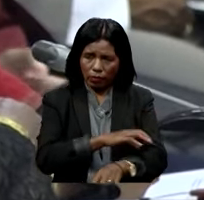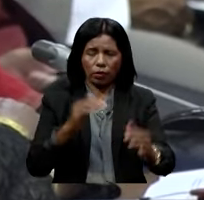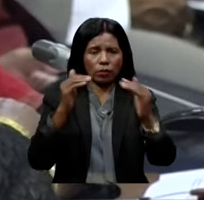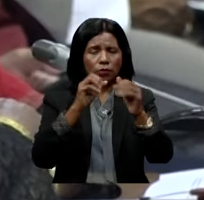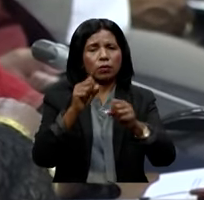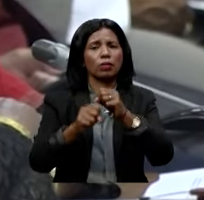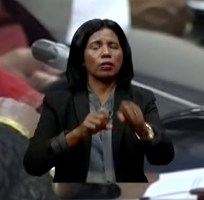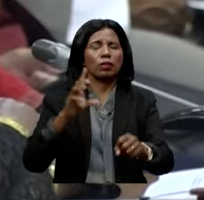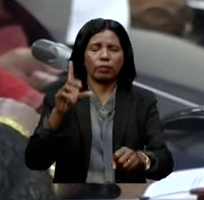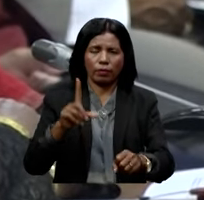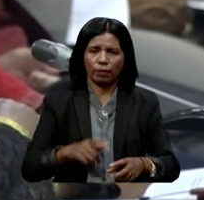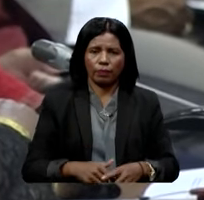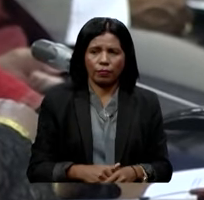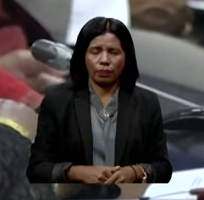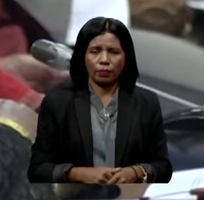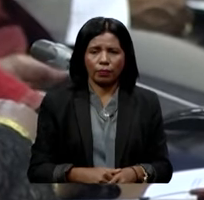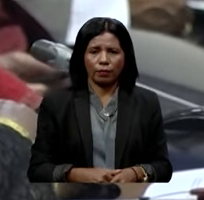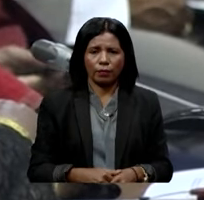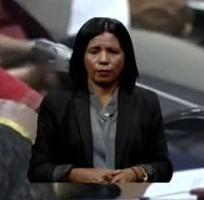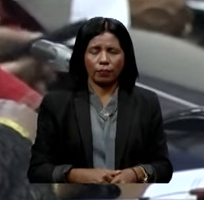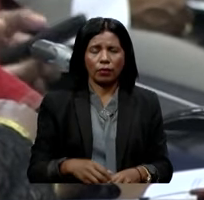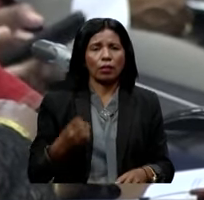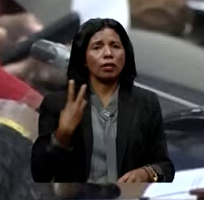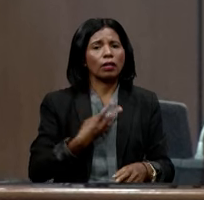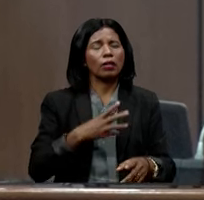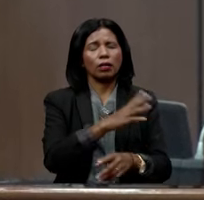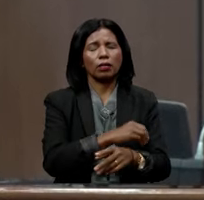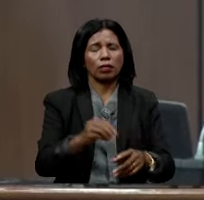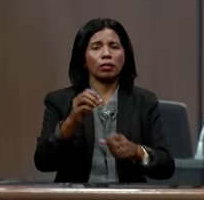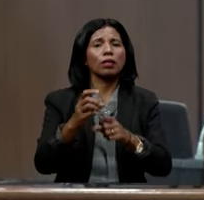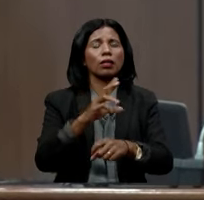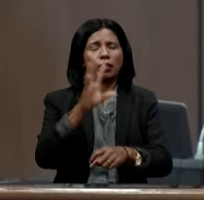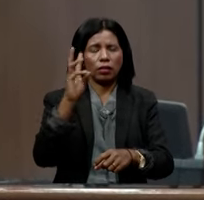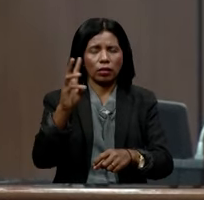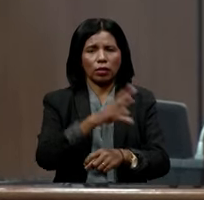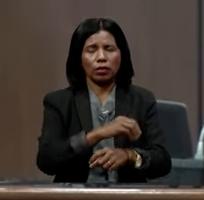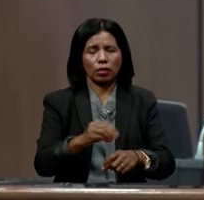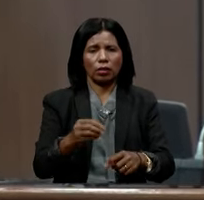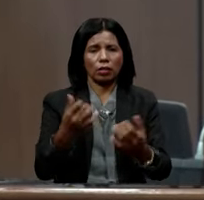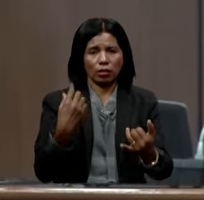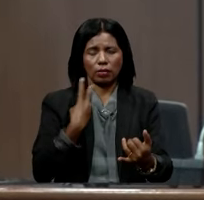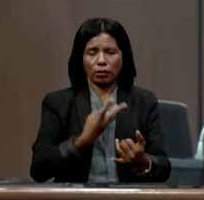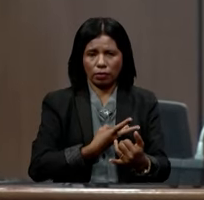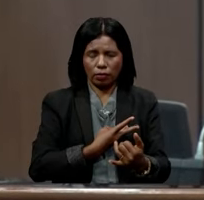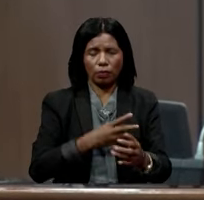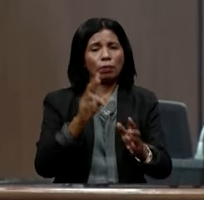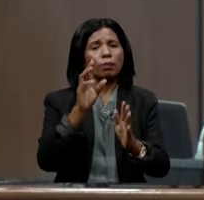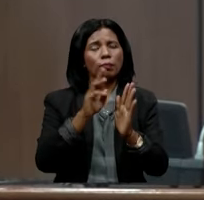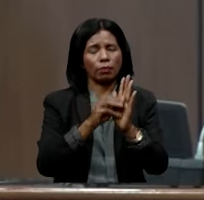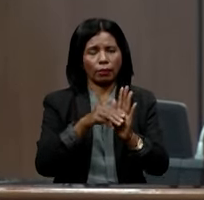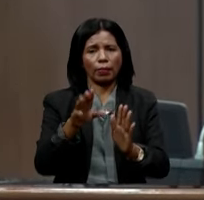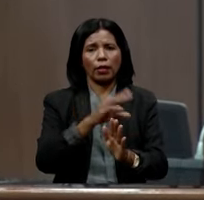civil. No limiar deste novo ciclo legislativo, gostaria de destacar alguns pontos